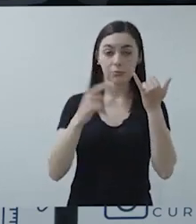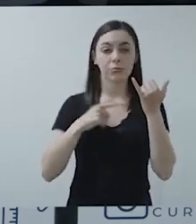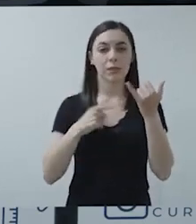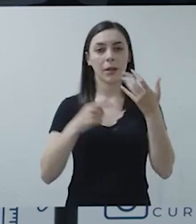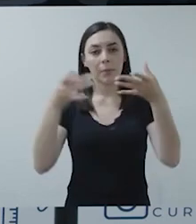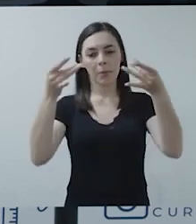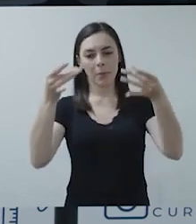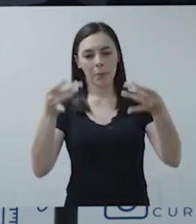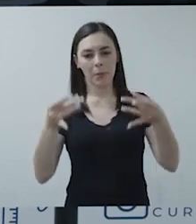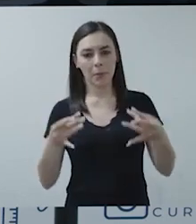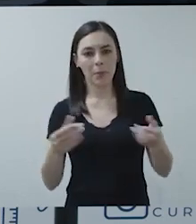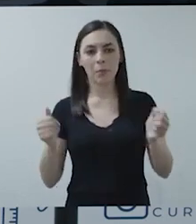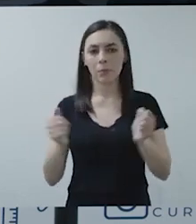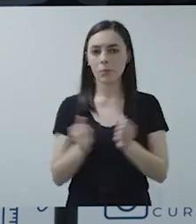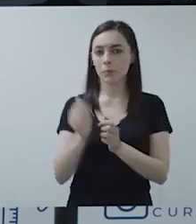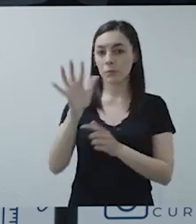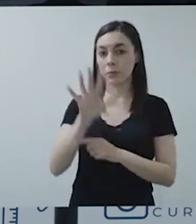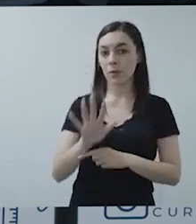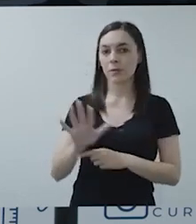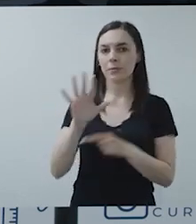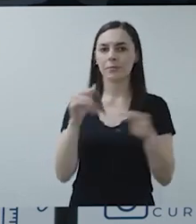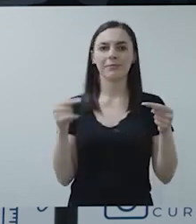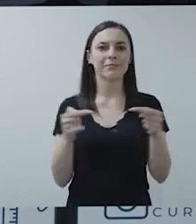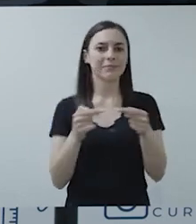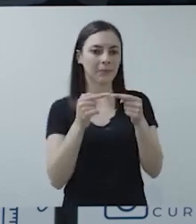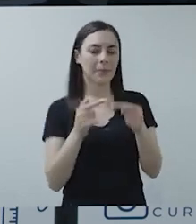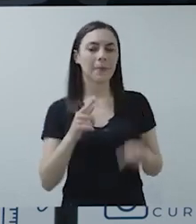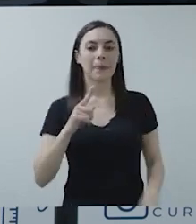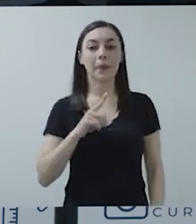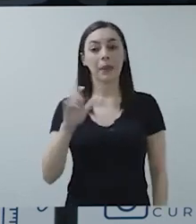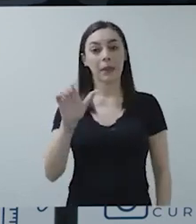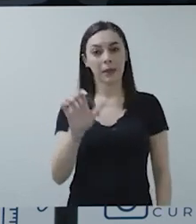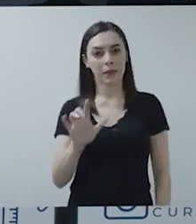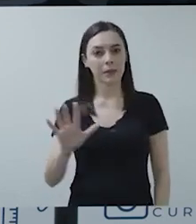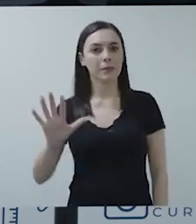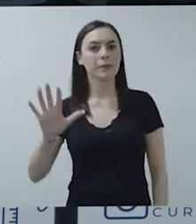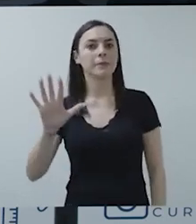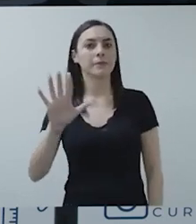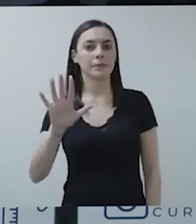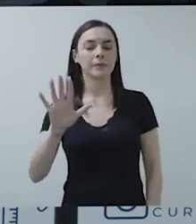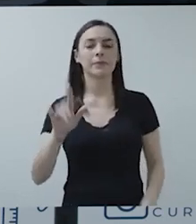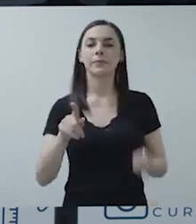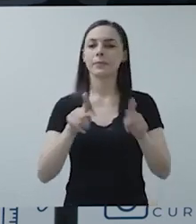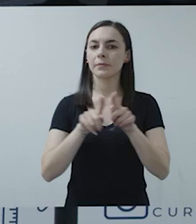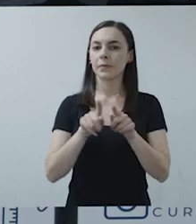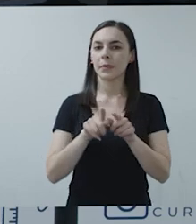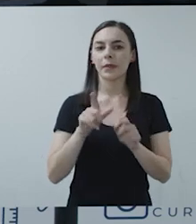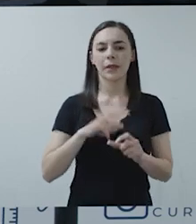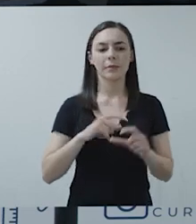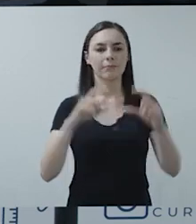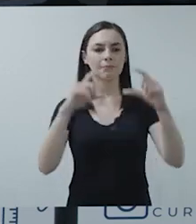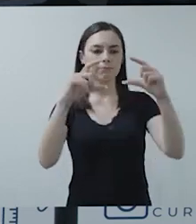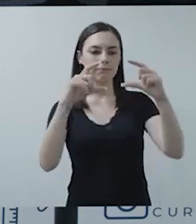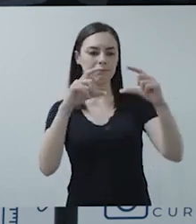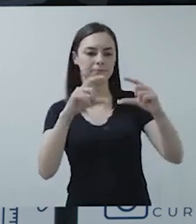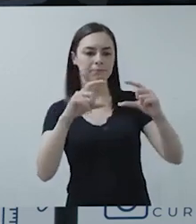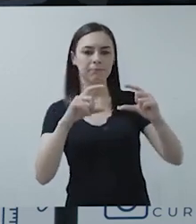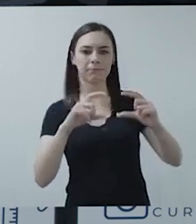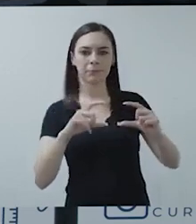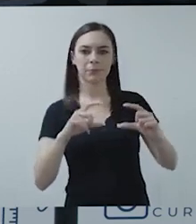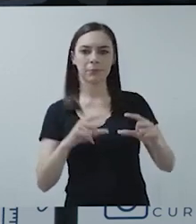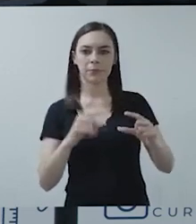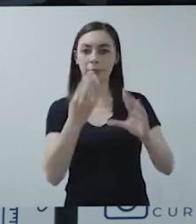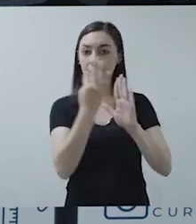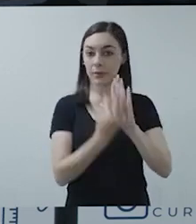contidas com as imagens. Então nós temos algumas imagens e vários pedaços de texto então que